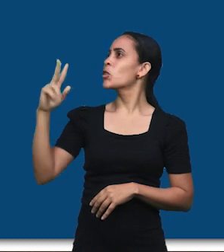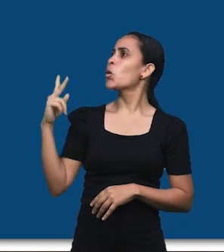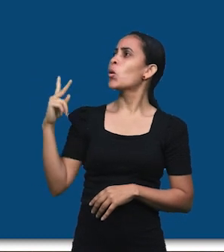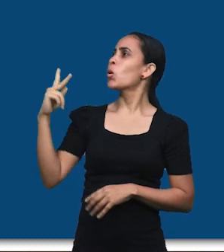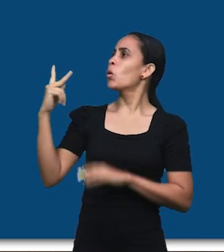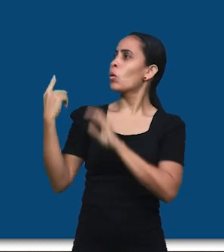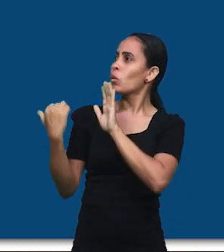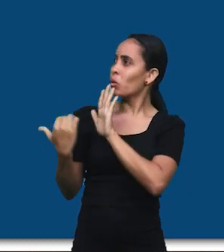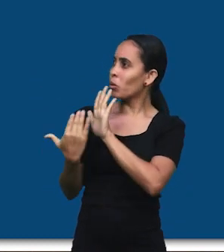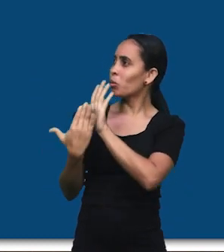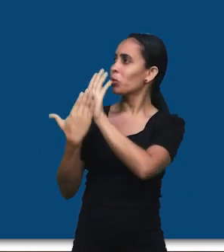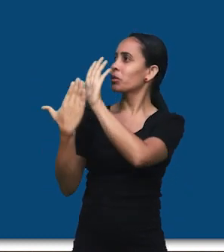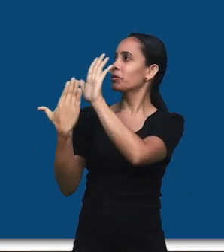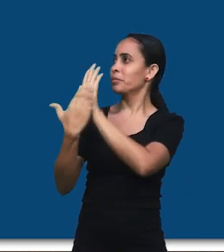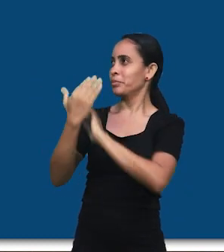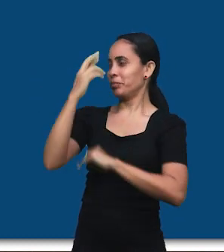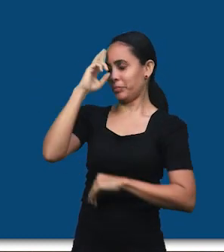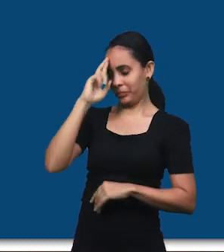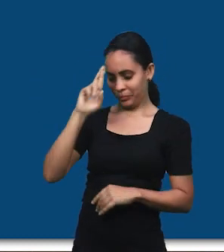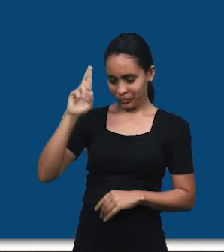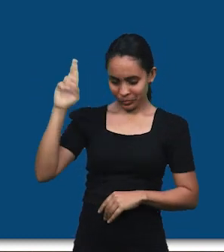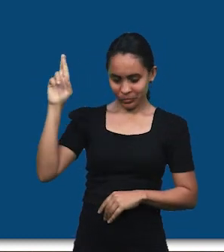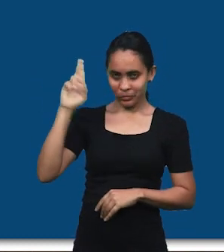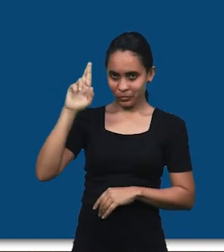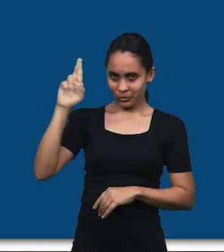louvor. O teu